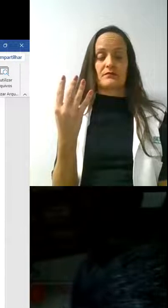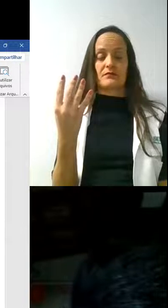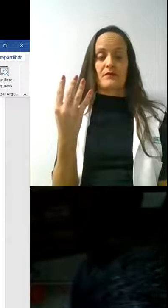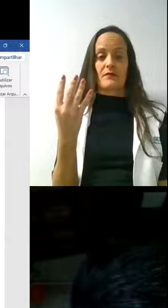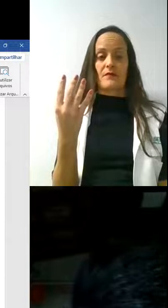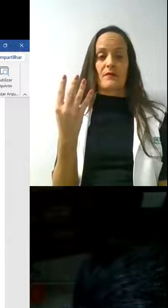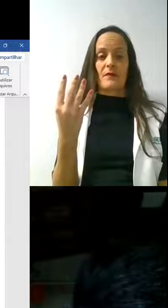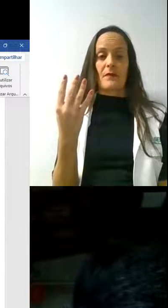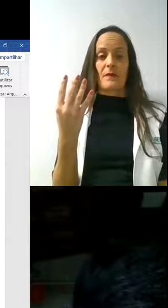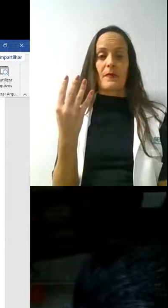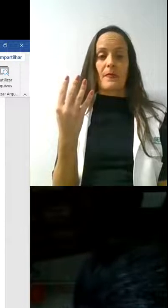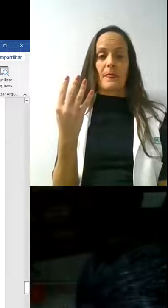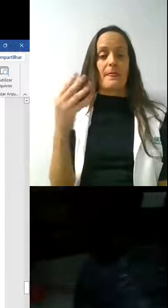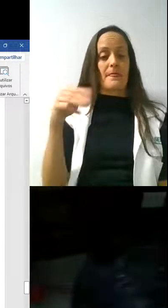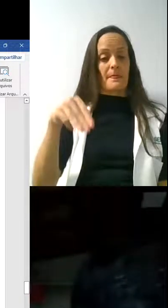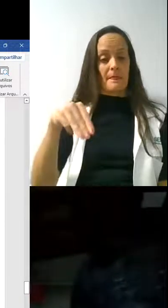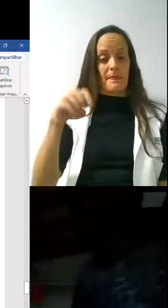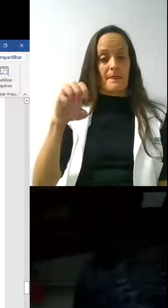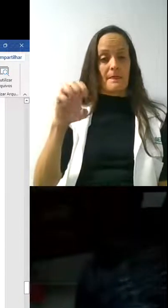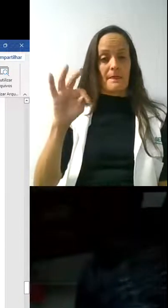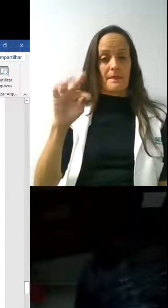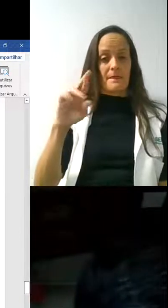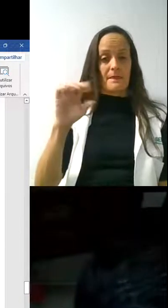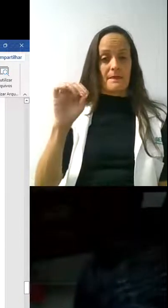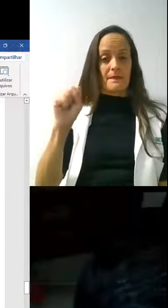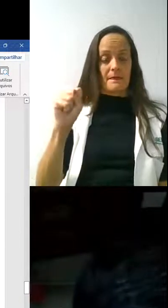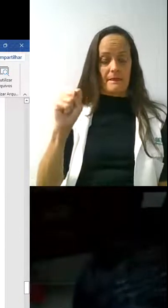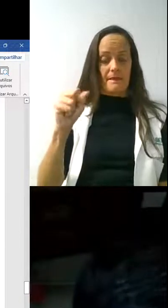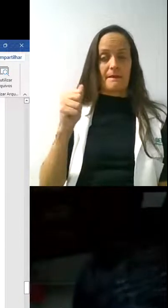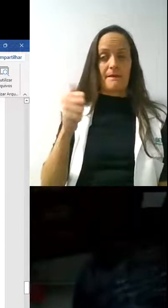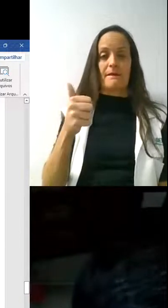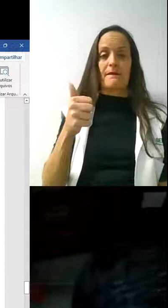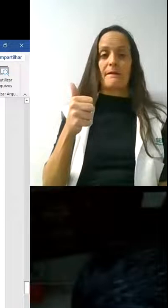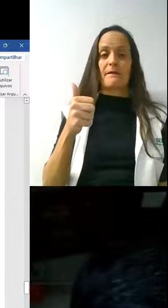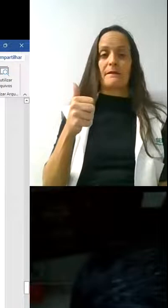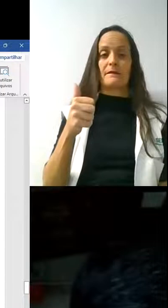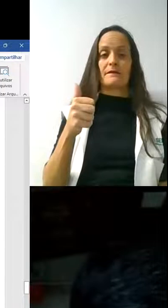quê? Metros. Tranquilo? Vai dar quanto?